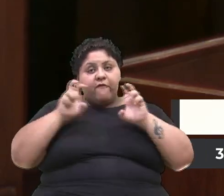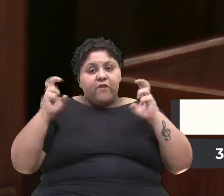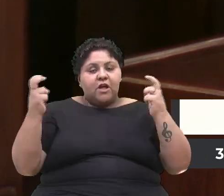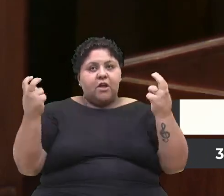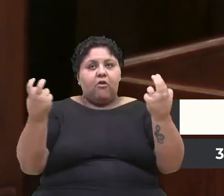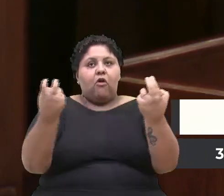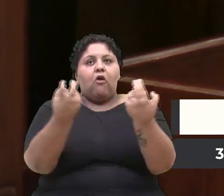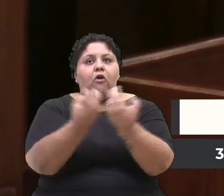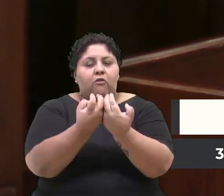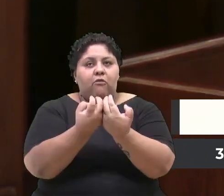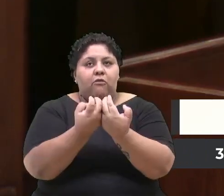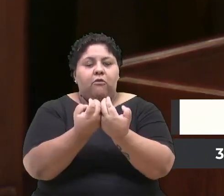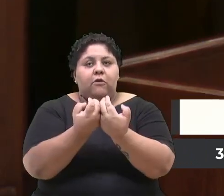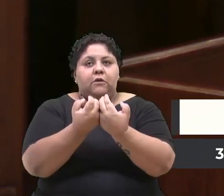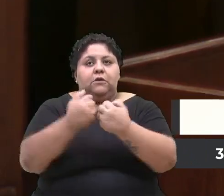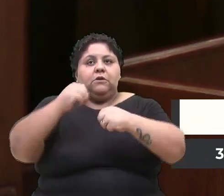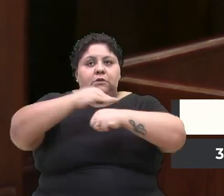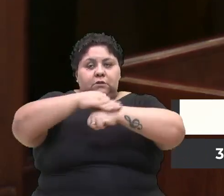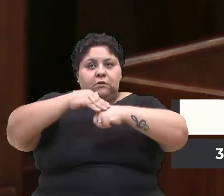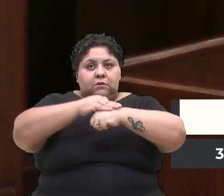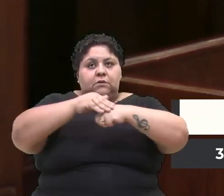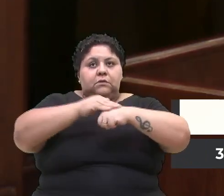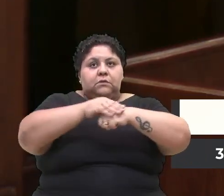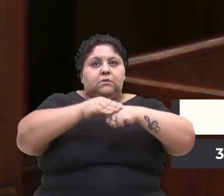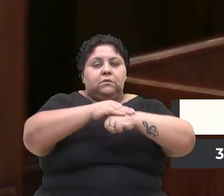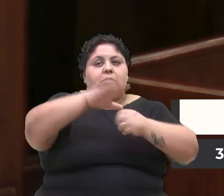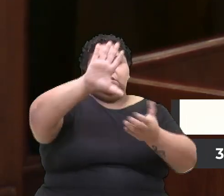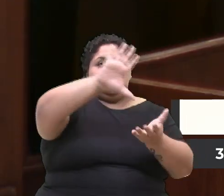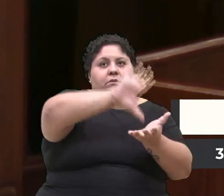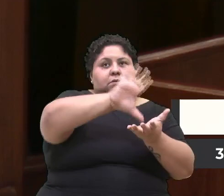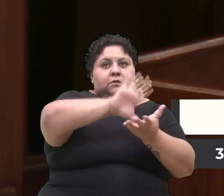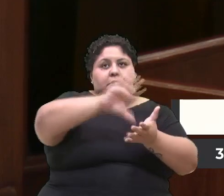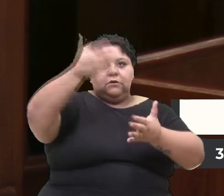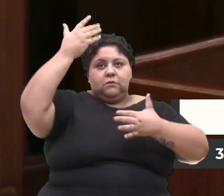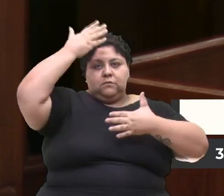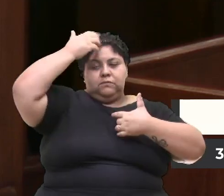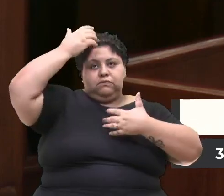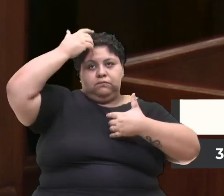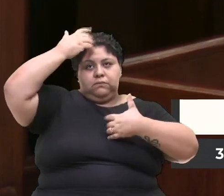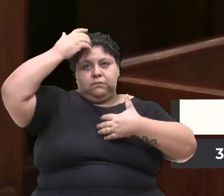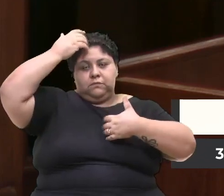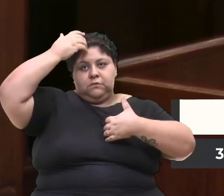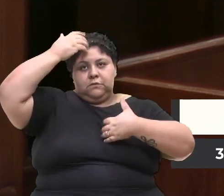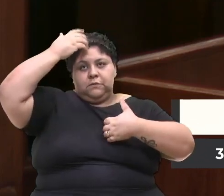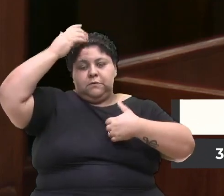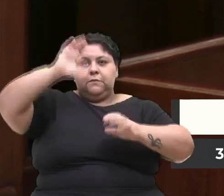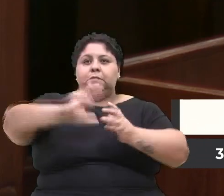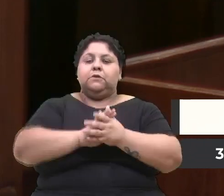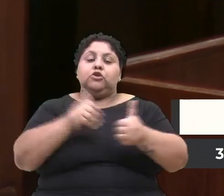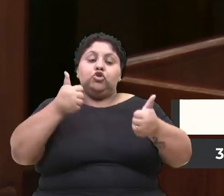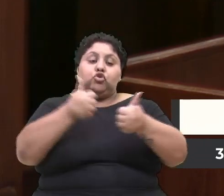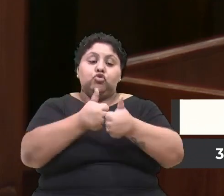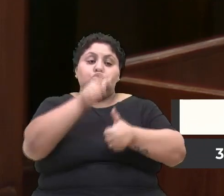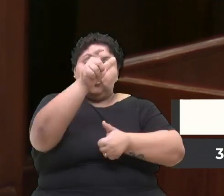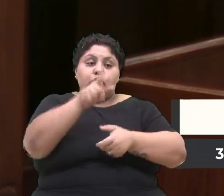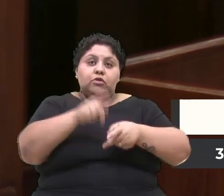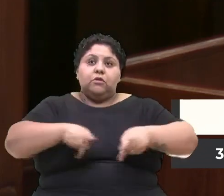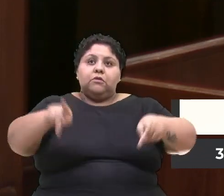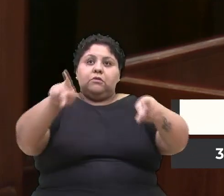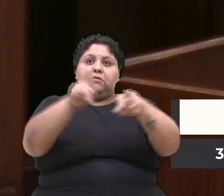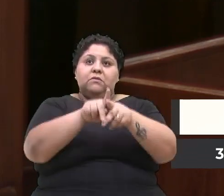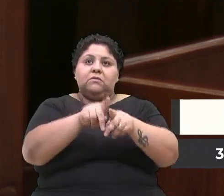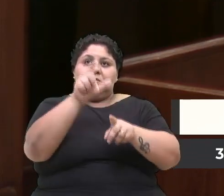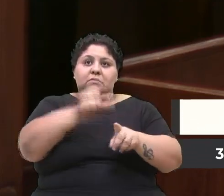conversa no Parque dos Macaquinhos com a população em situação